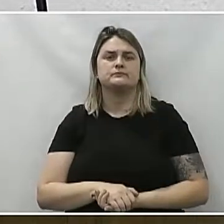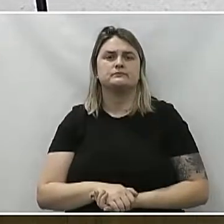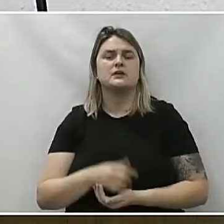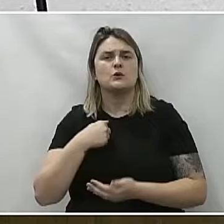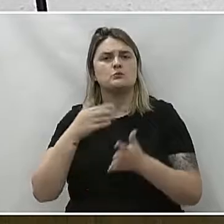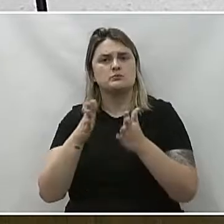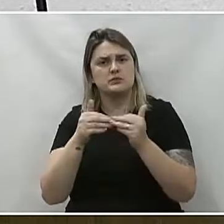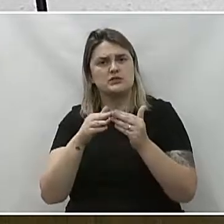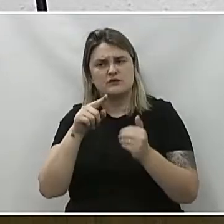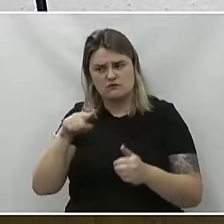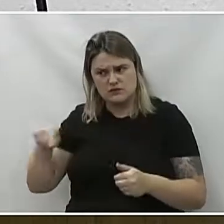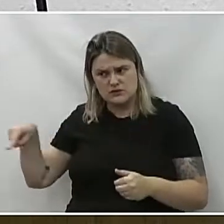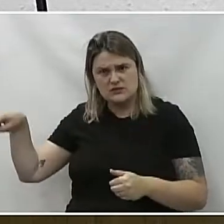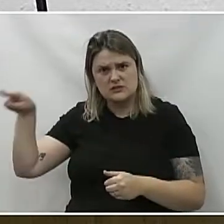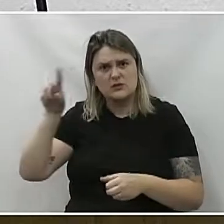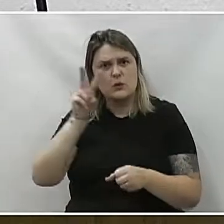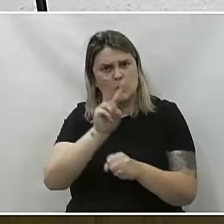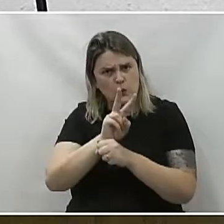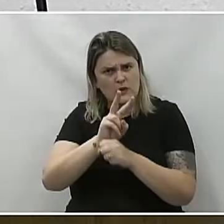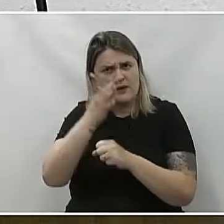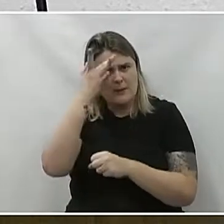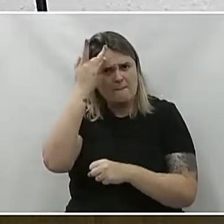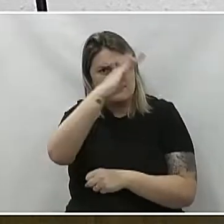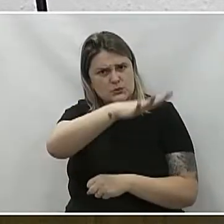Então, eu vim pedir a vocês que zelem por esse povo.